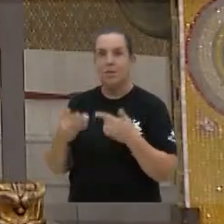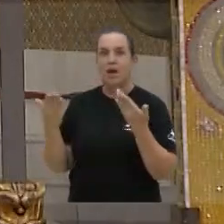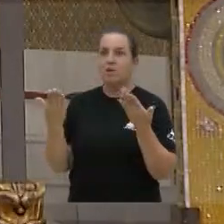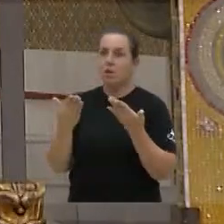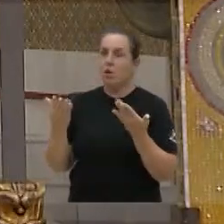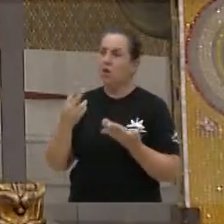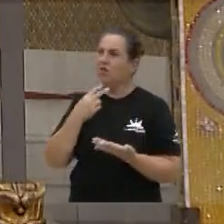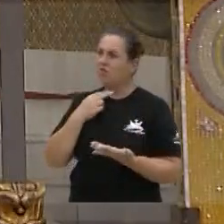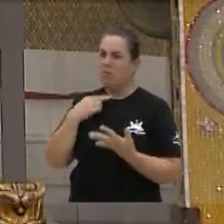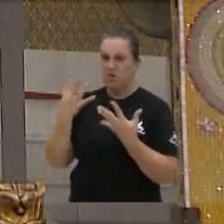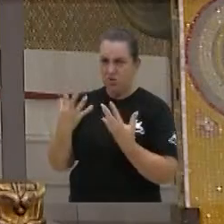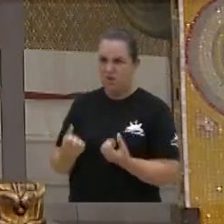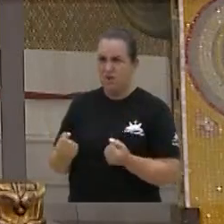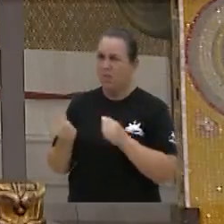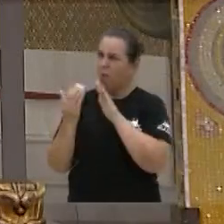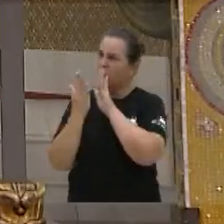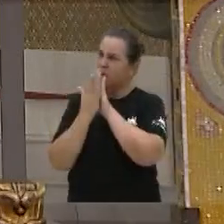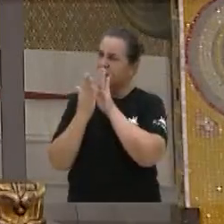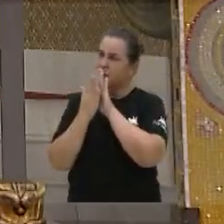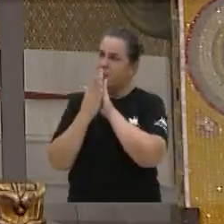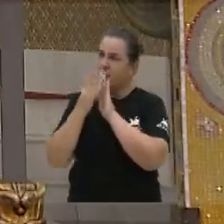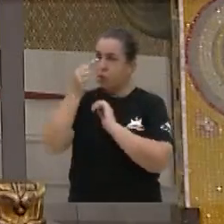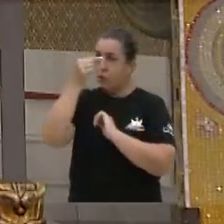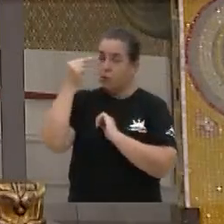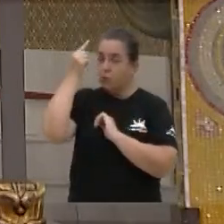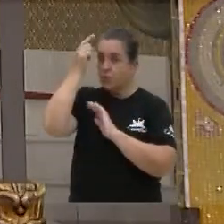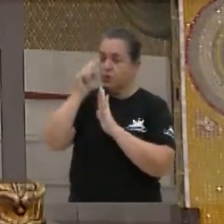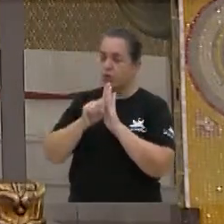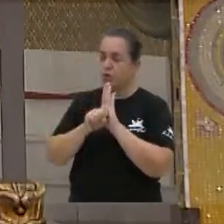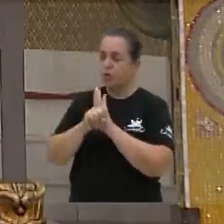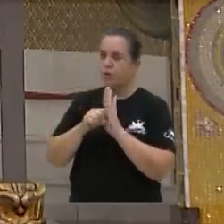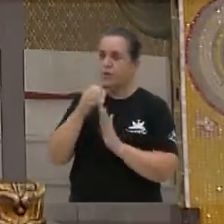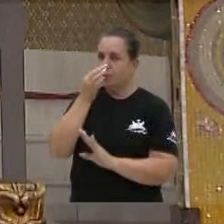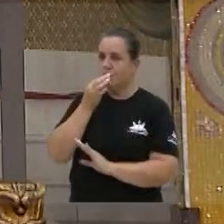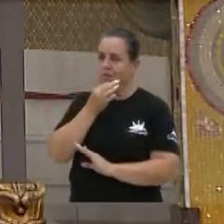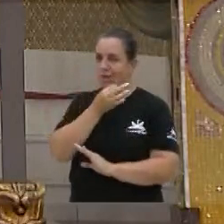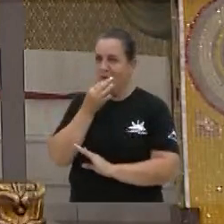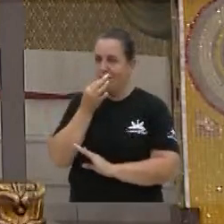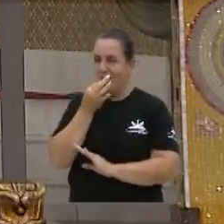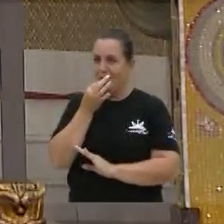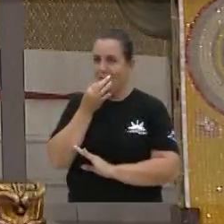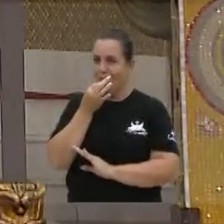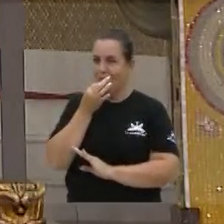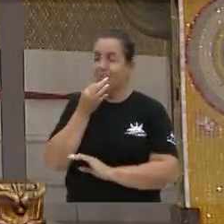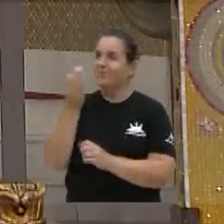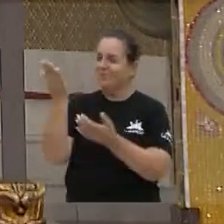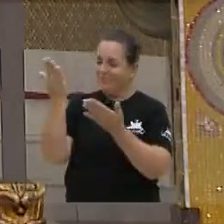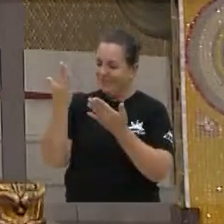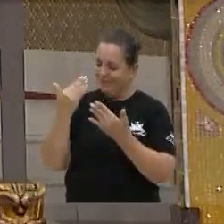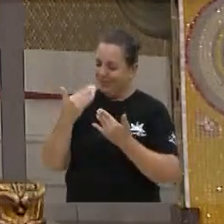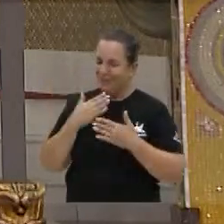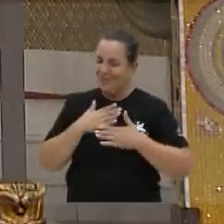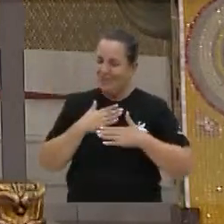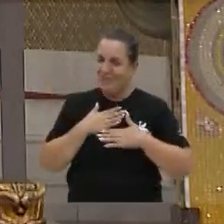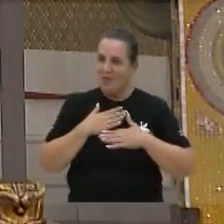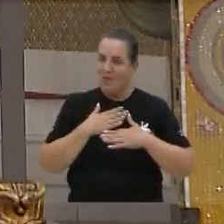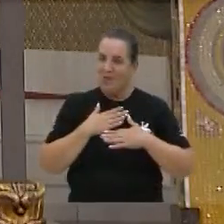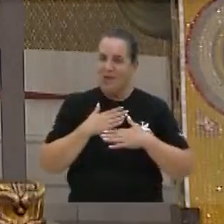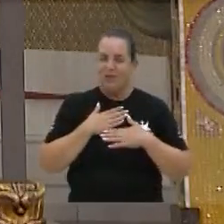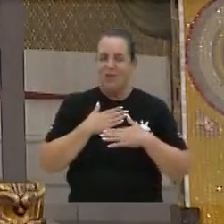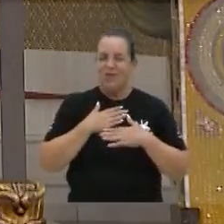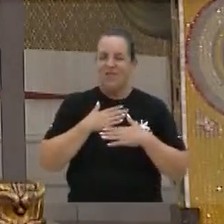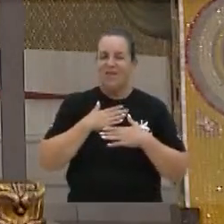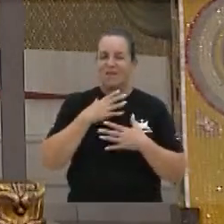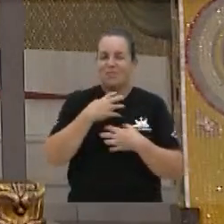vós. Mas como não posso receber-vos agora no Santíssimo Sacramento, vinde